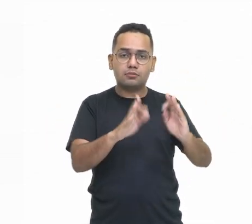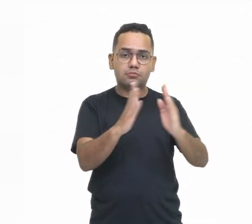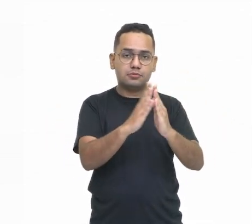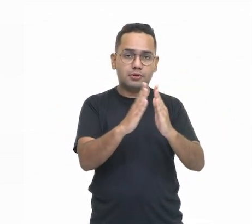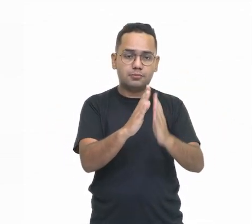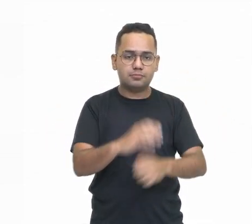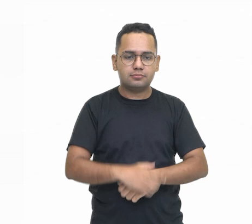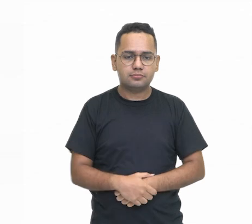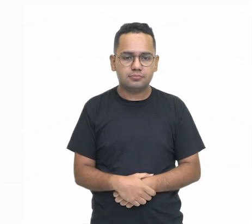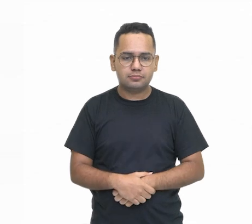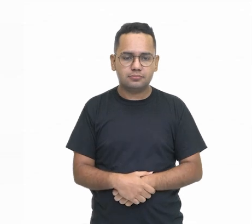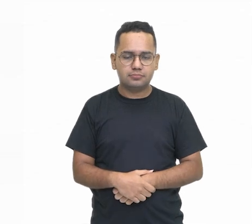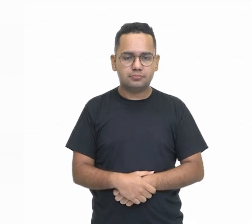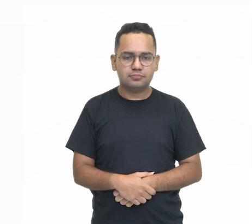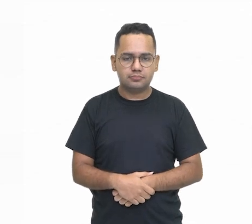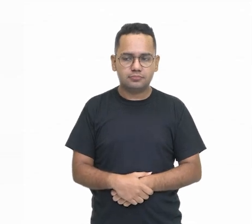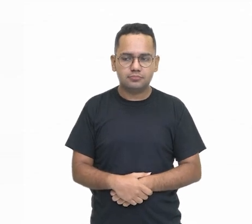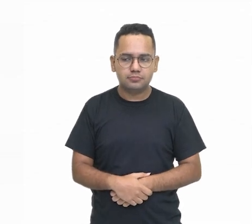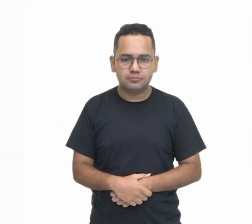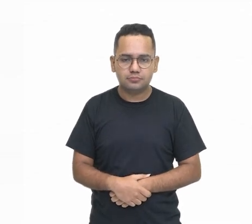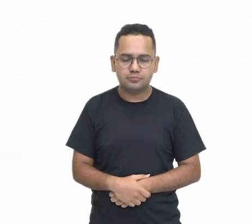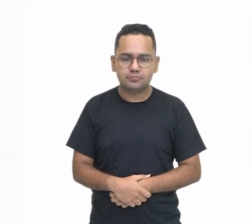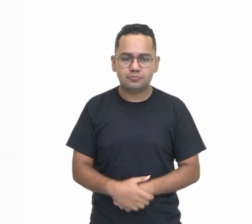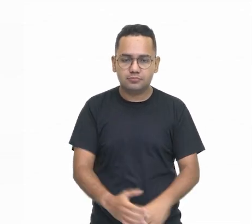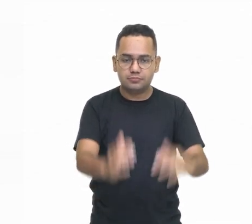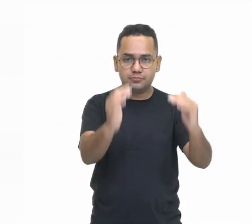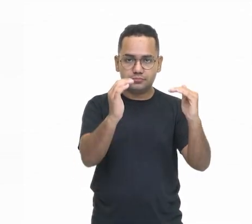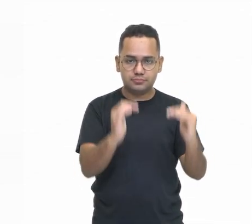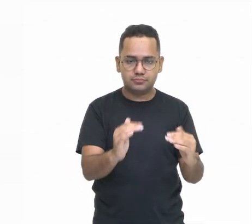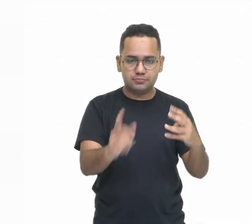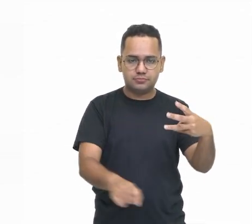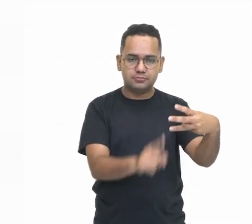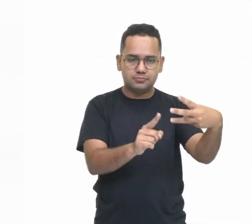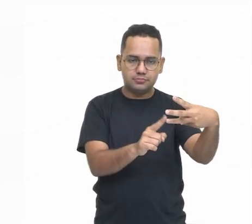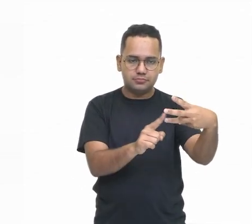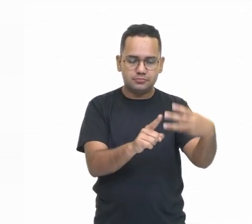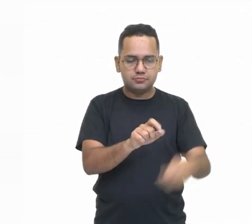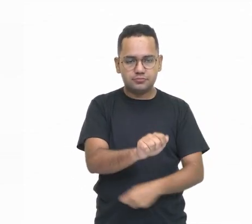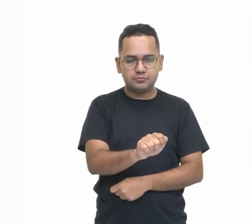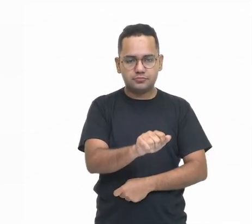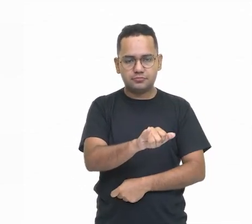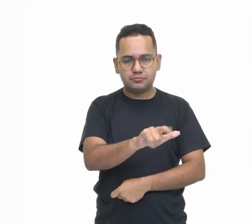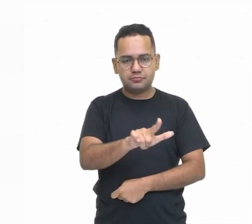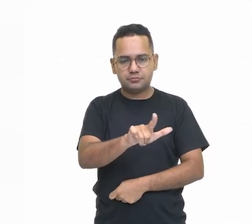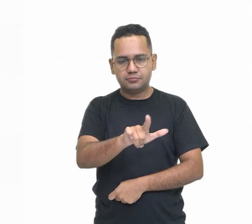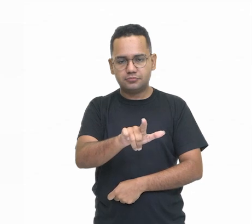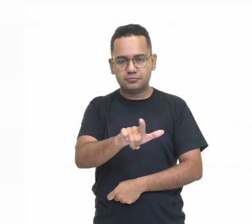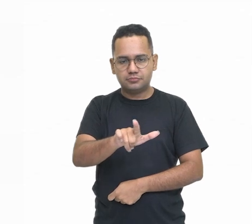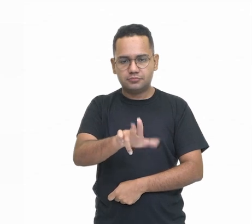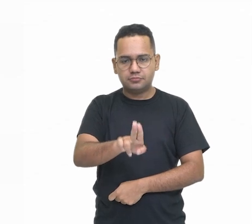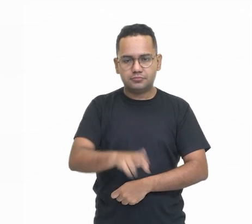hierarquia social, você vai ter o Ailu, né, que é